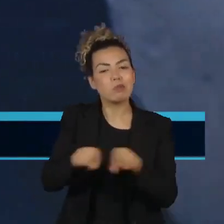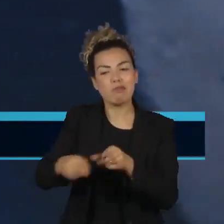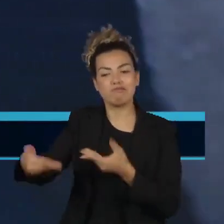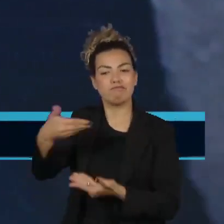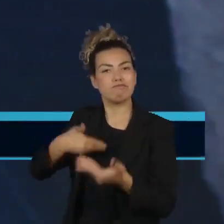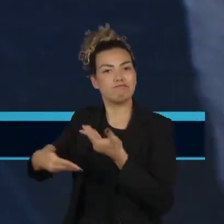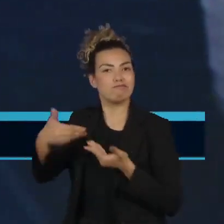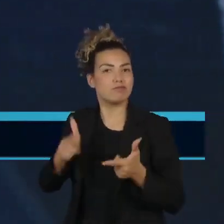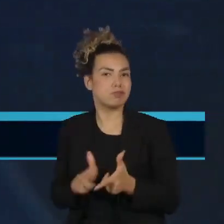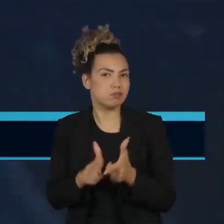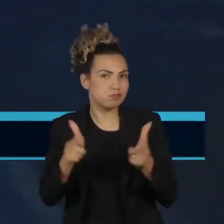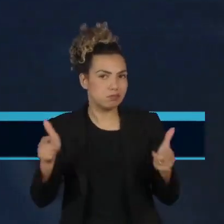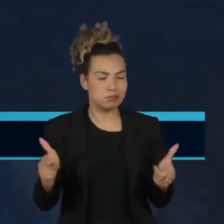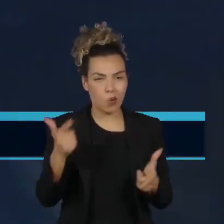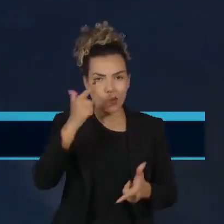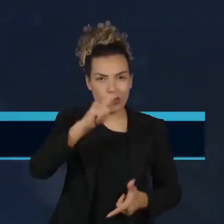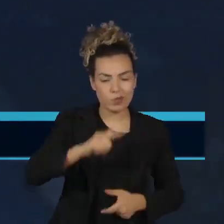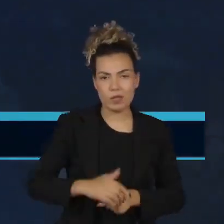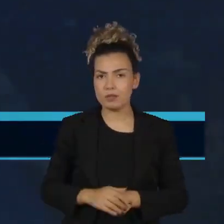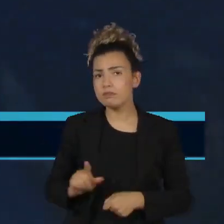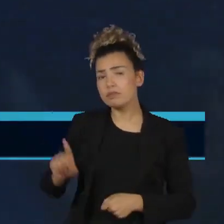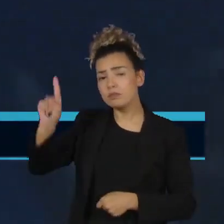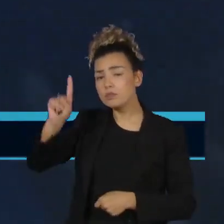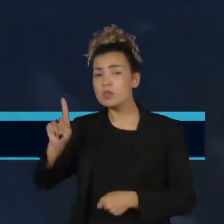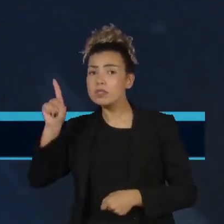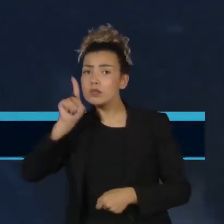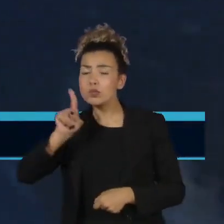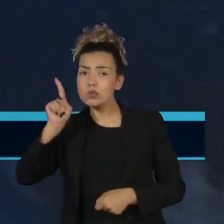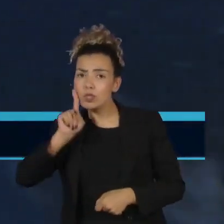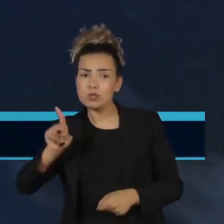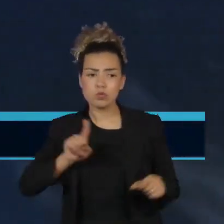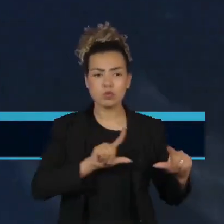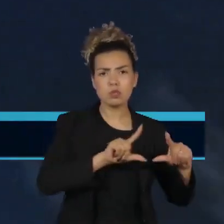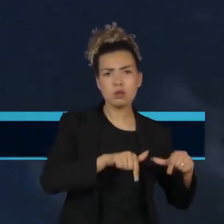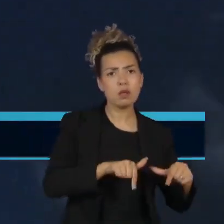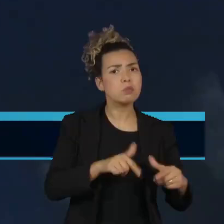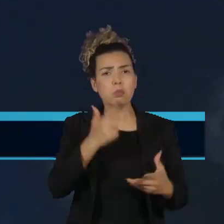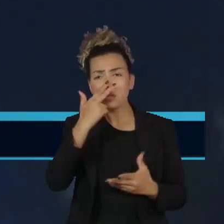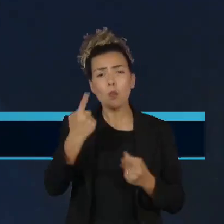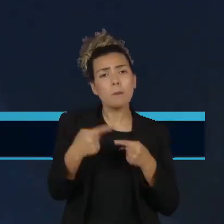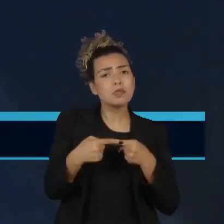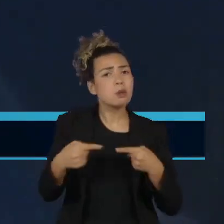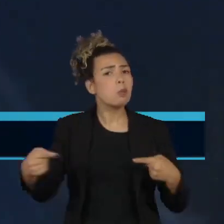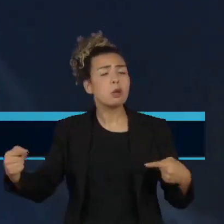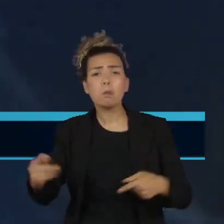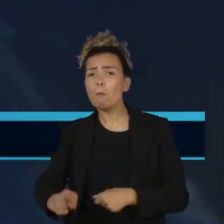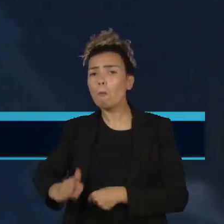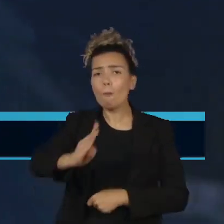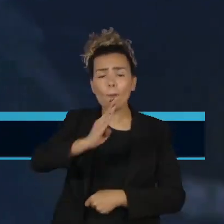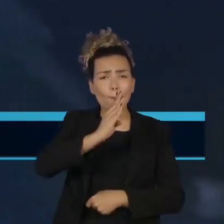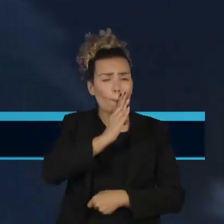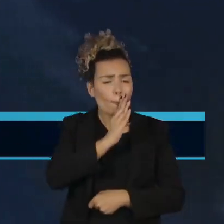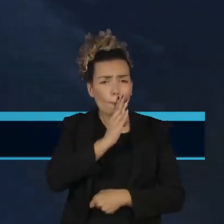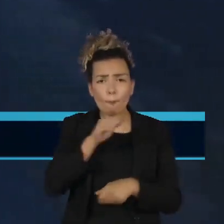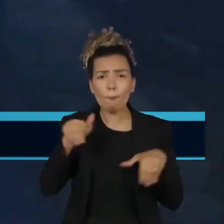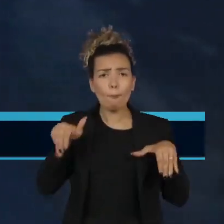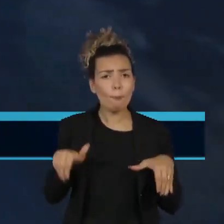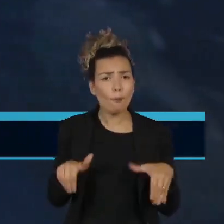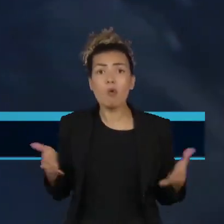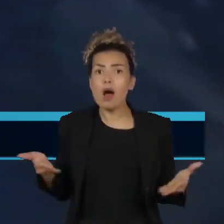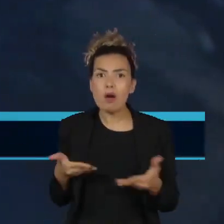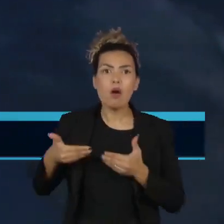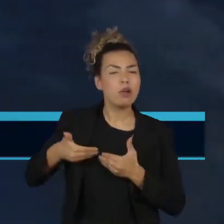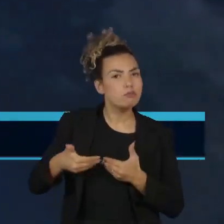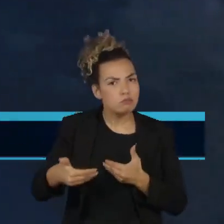E após semanas de silêncio, Estados Unidos e Israel quebraram o gelo. O presidente Joe Biden e o premier Benjamin Netanyahu conversaram